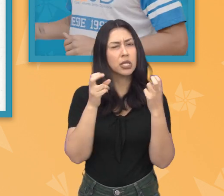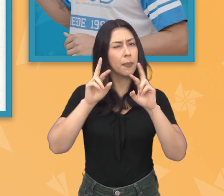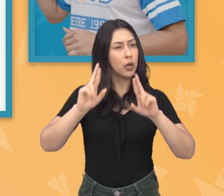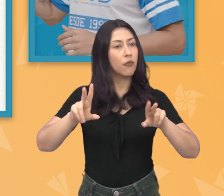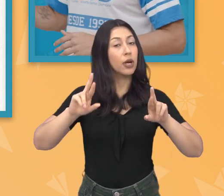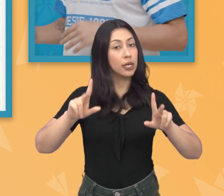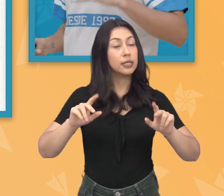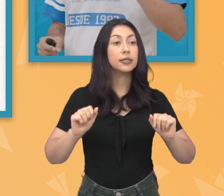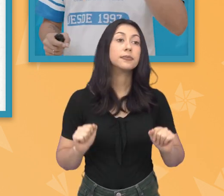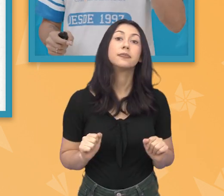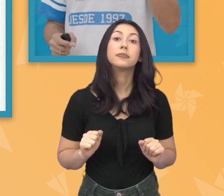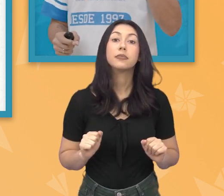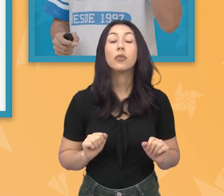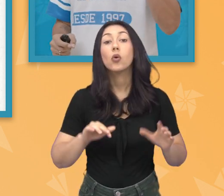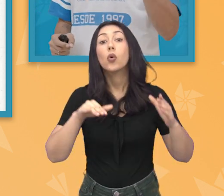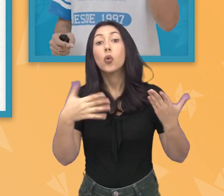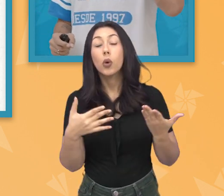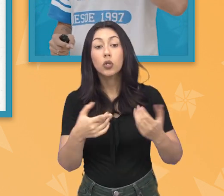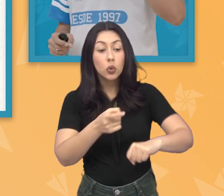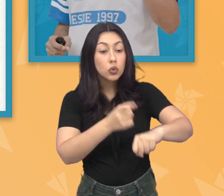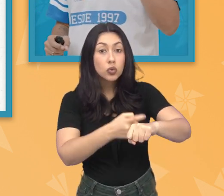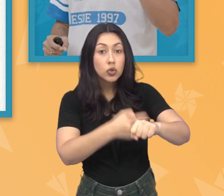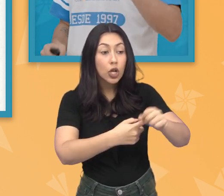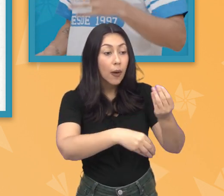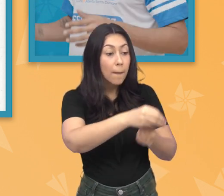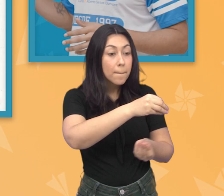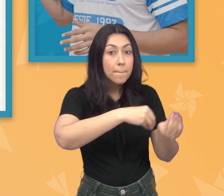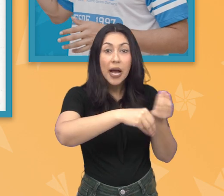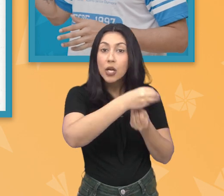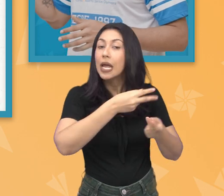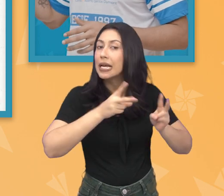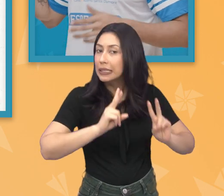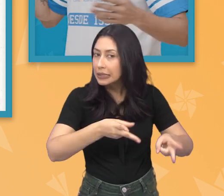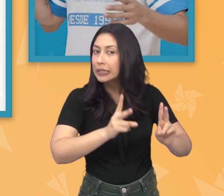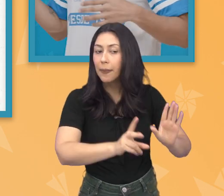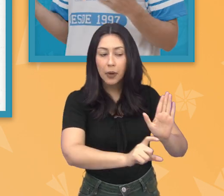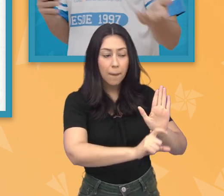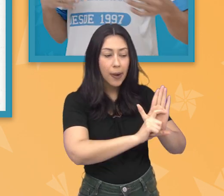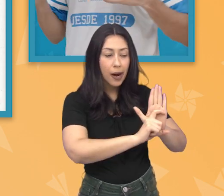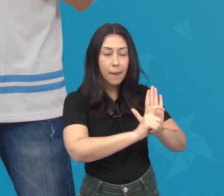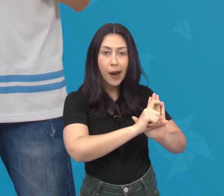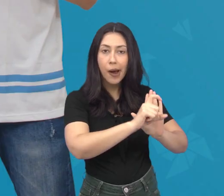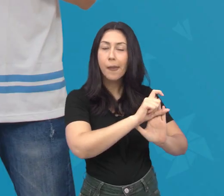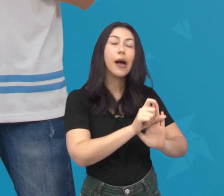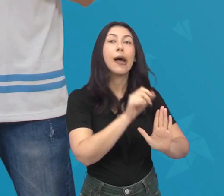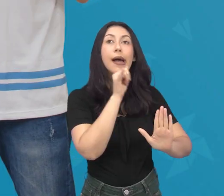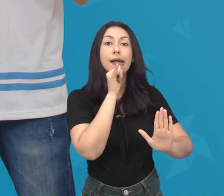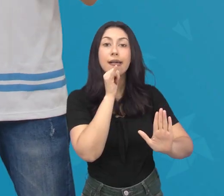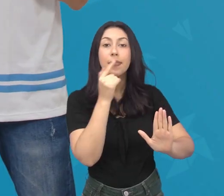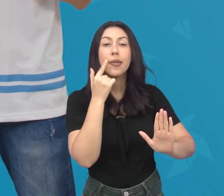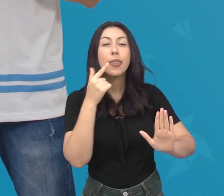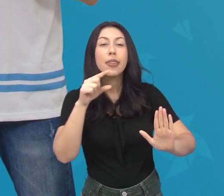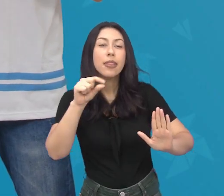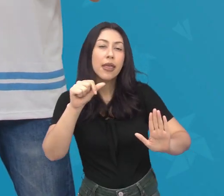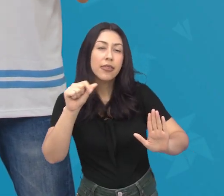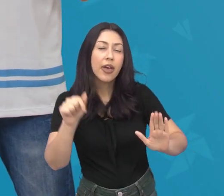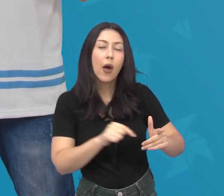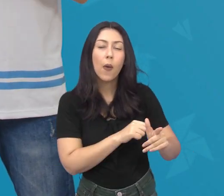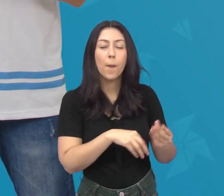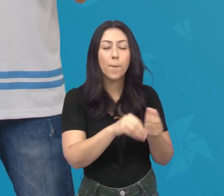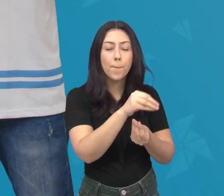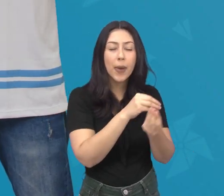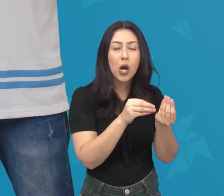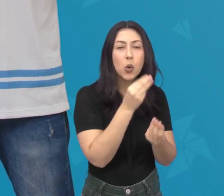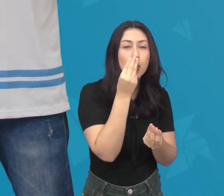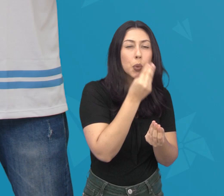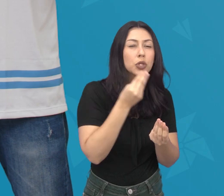sistema homogêneo. Toda mistura entre sólidos é heterogênea, né? Como misturar sal de cozinha e açúcar, a gente ali, pode